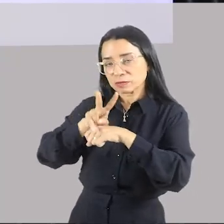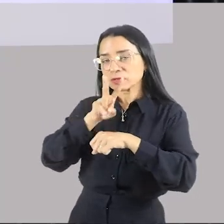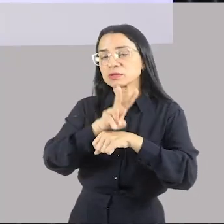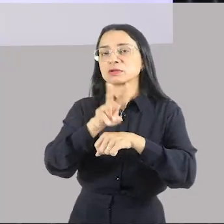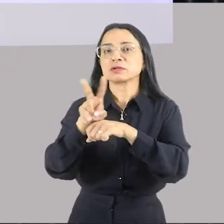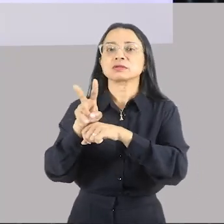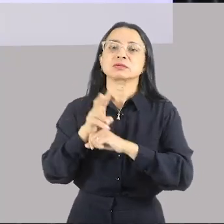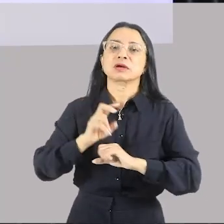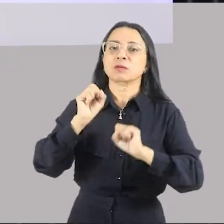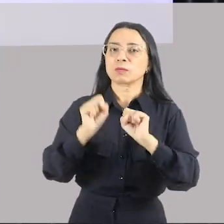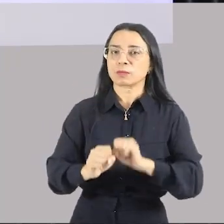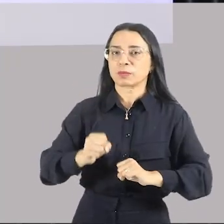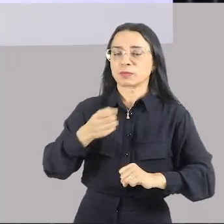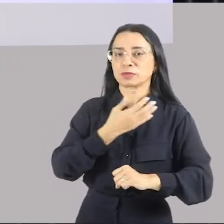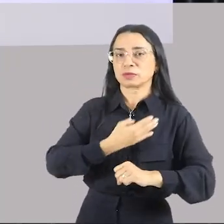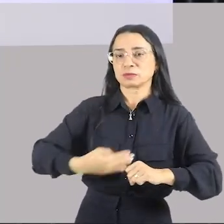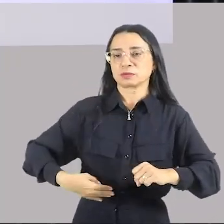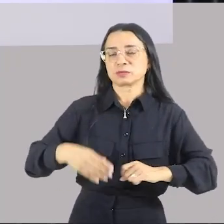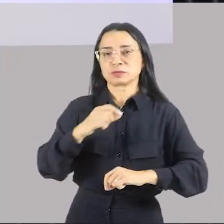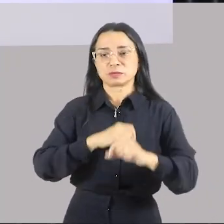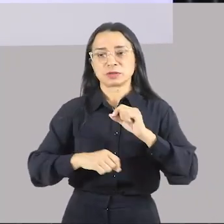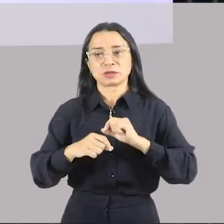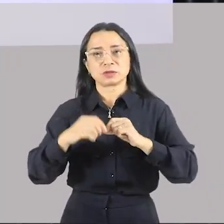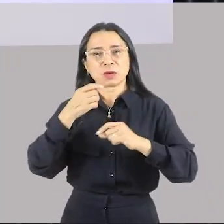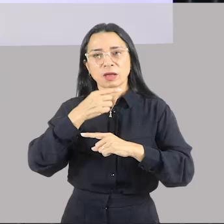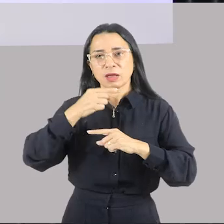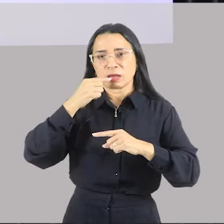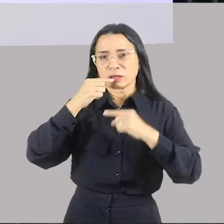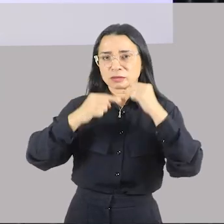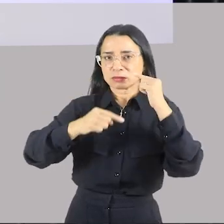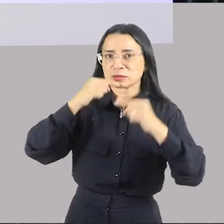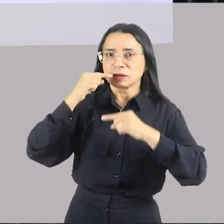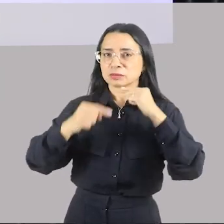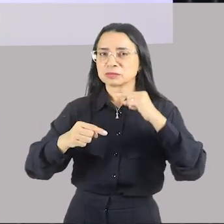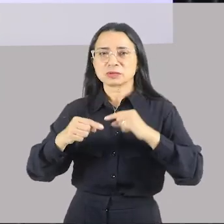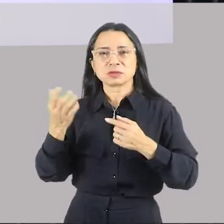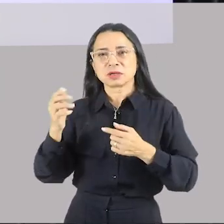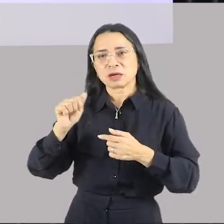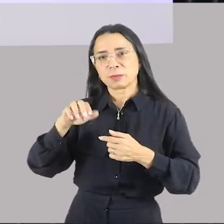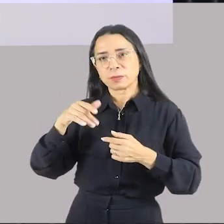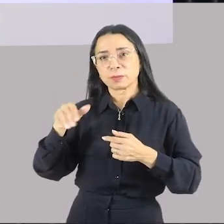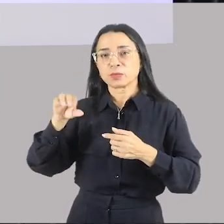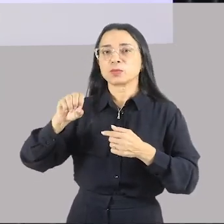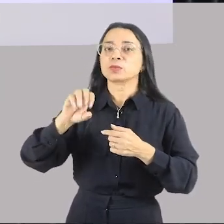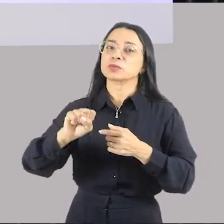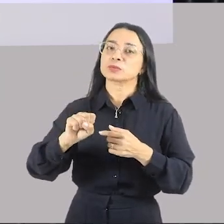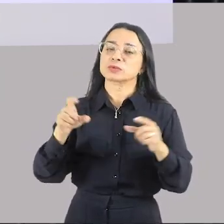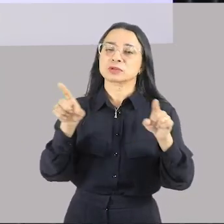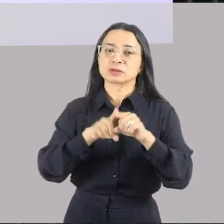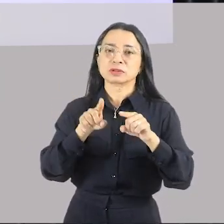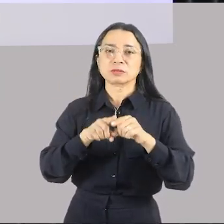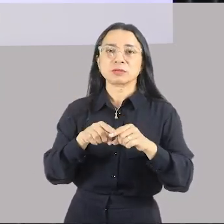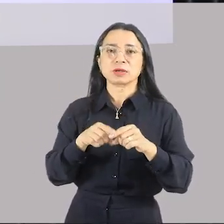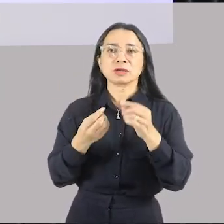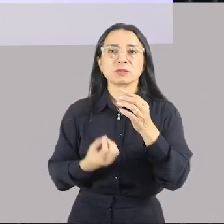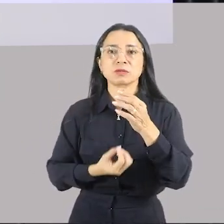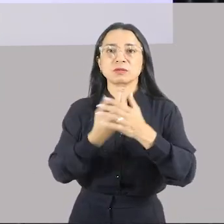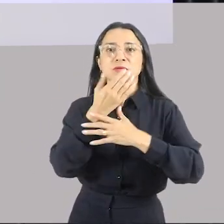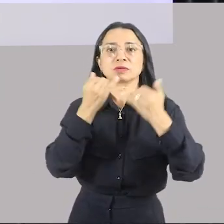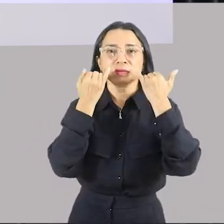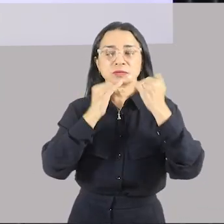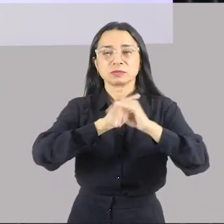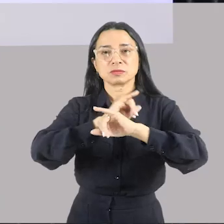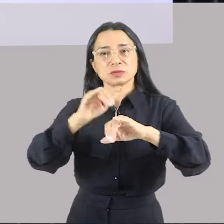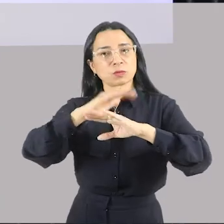público também, o governo, denunciar abusos, além de ser uma fonte de informação para toda a sociedade. Daí a relevância